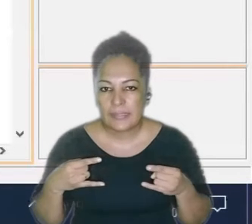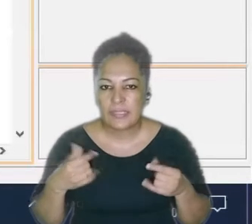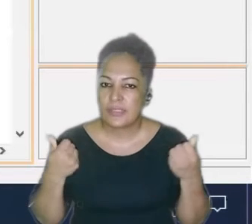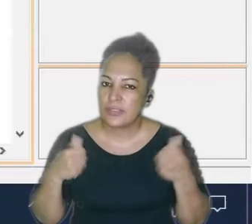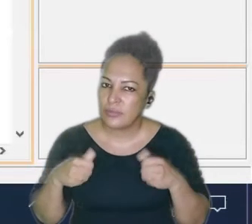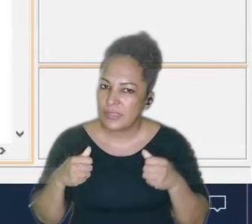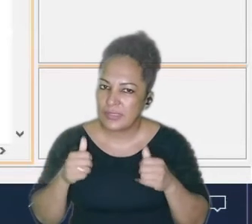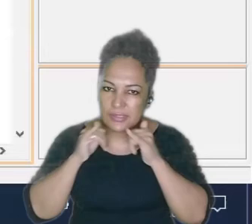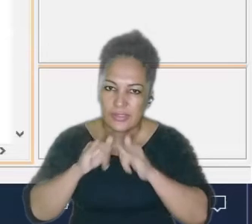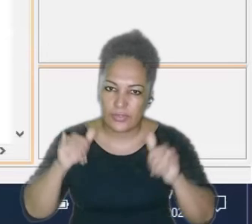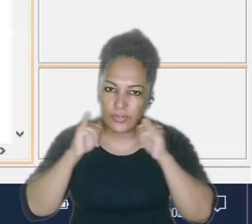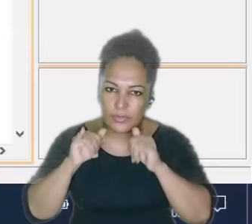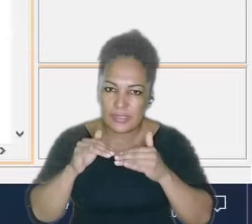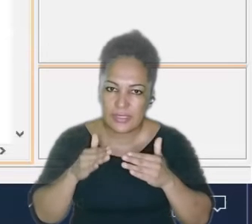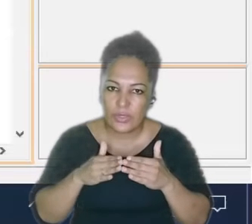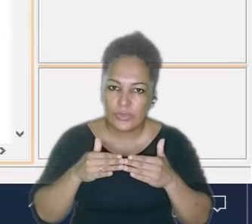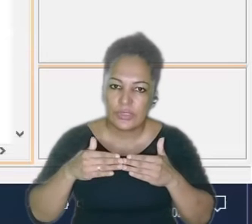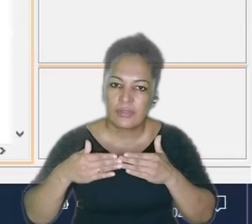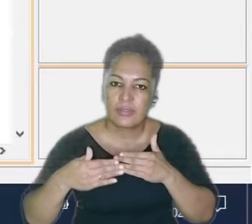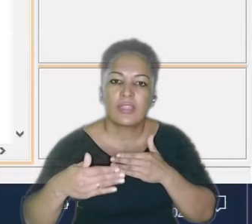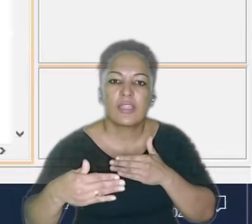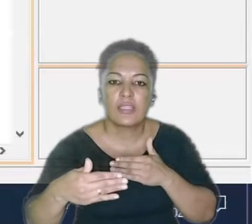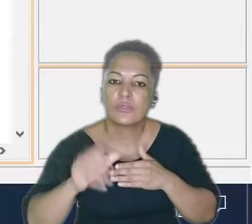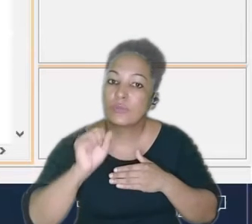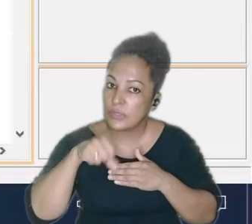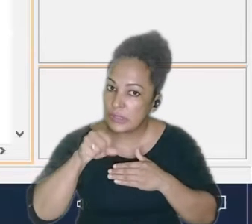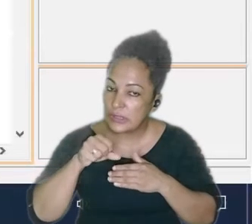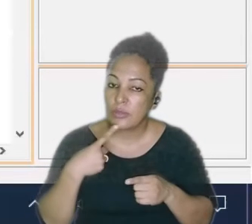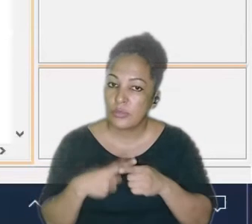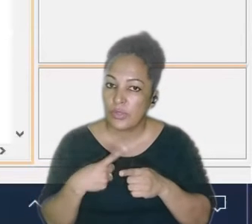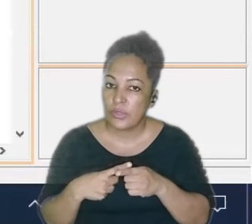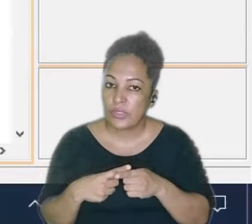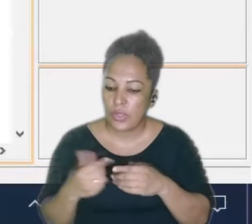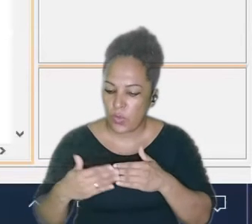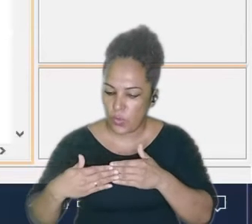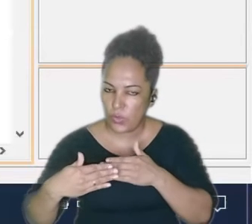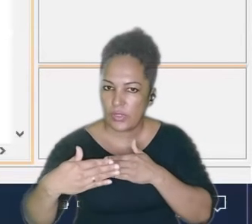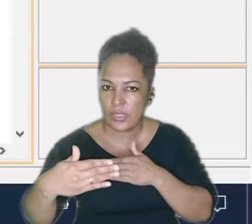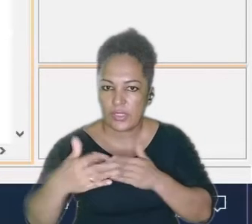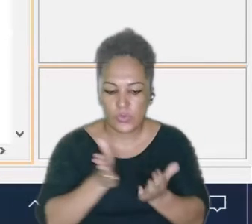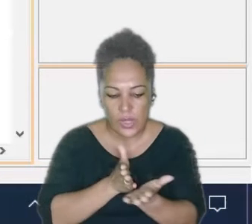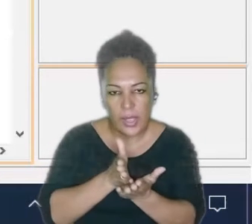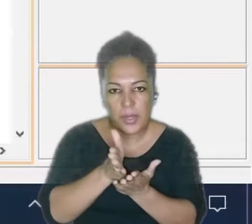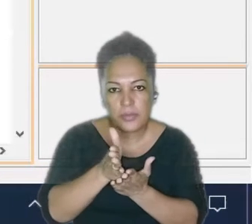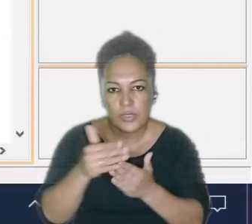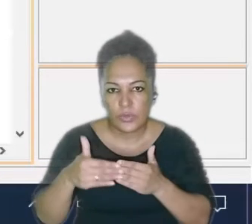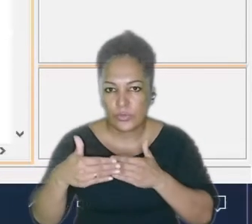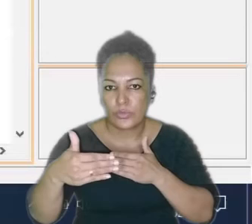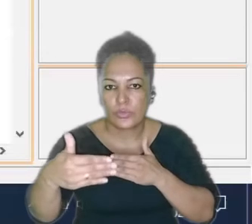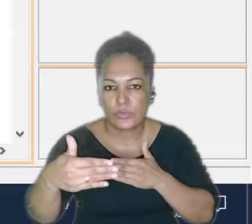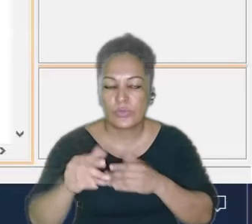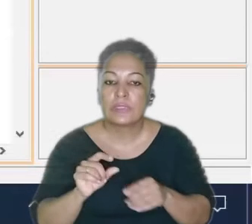Passagem precisa da informação de trecho? Sim, né? Porque o trecho, vamos pensar no trecho, o